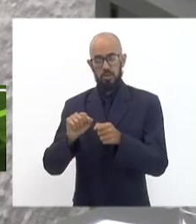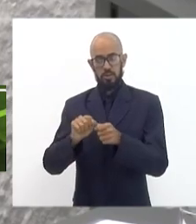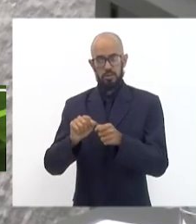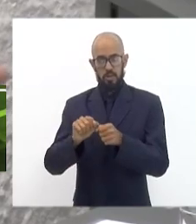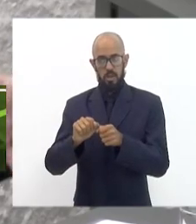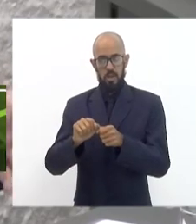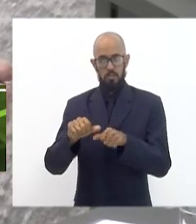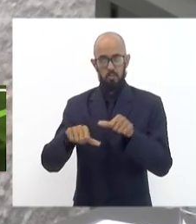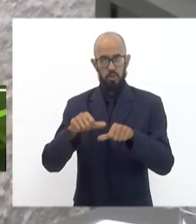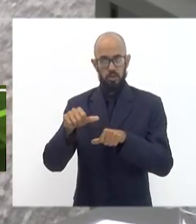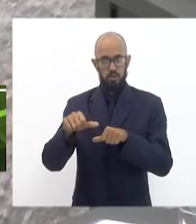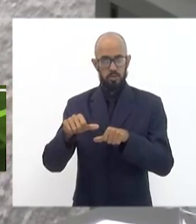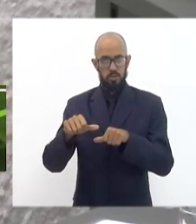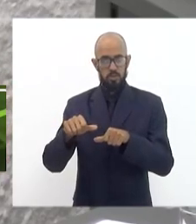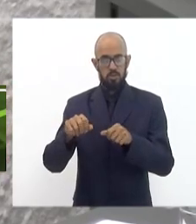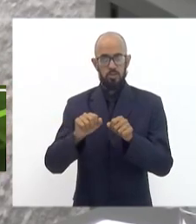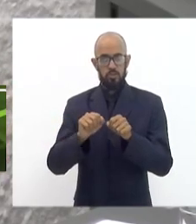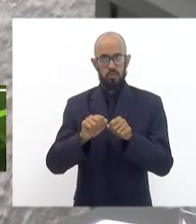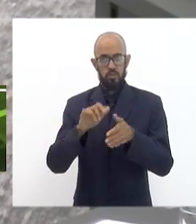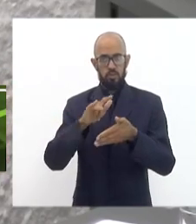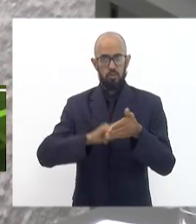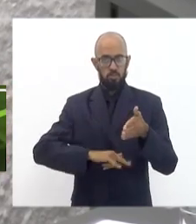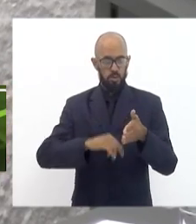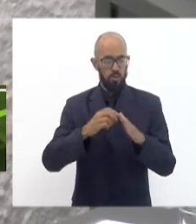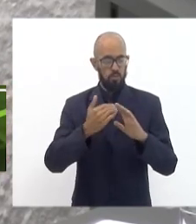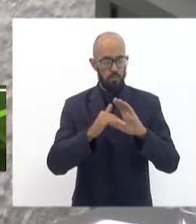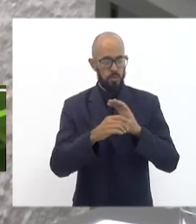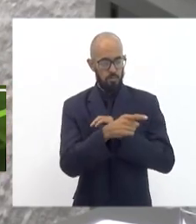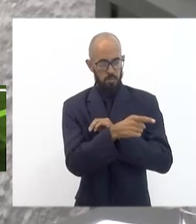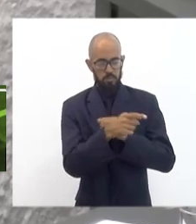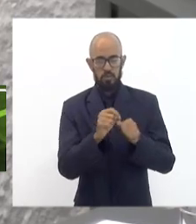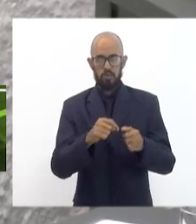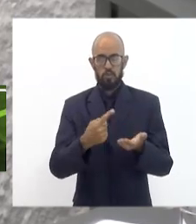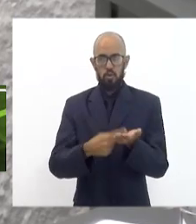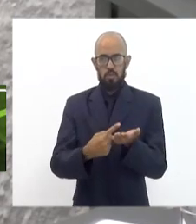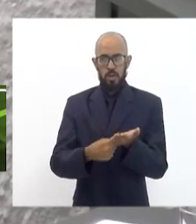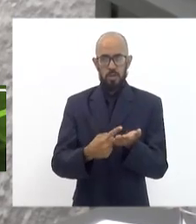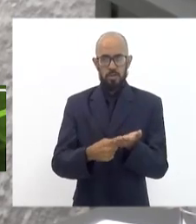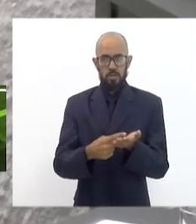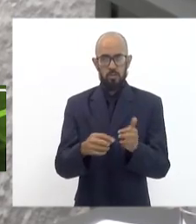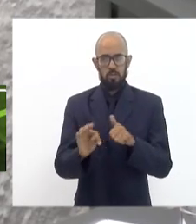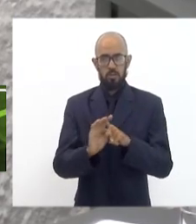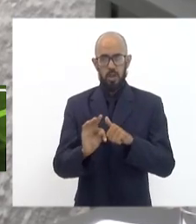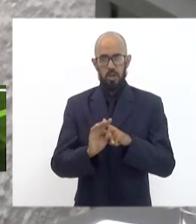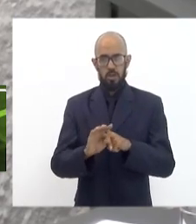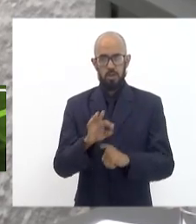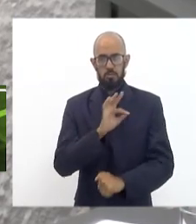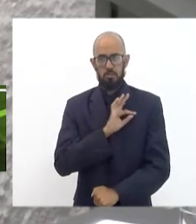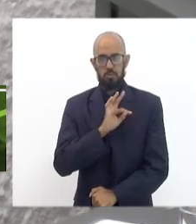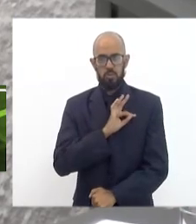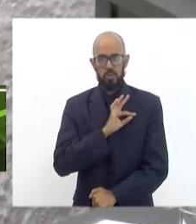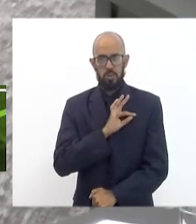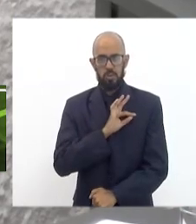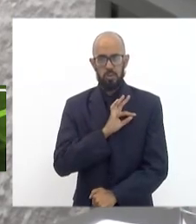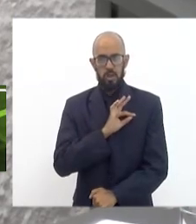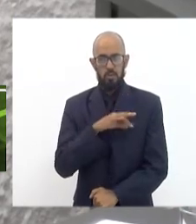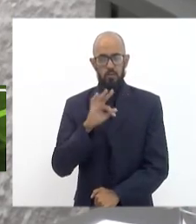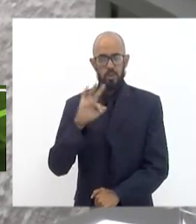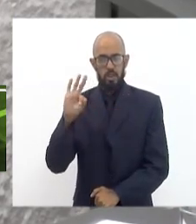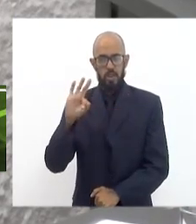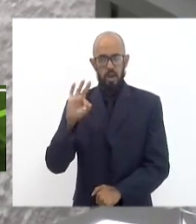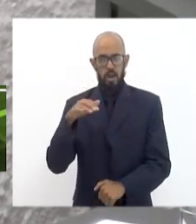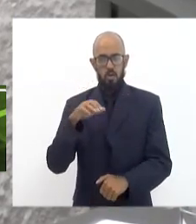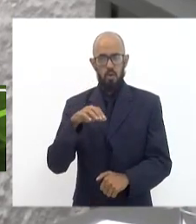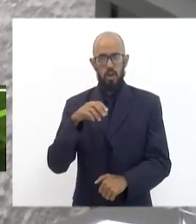de umas fizemos um tempo depois eu vou enviar para vocês um termo de cooperação técnica a polícia federal Qual é o DDD com a com certo